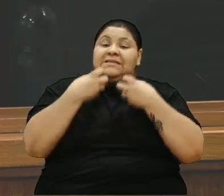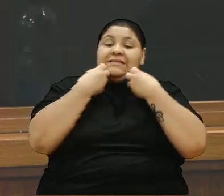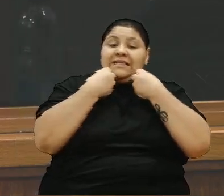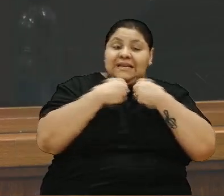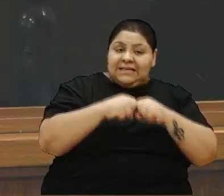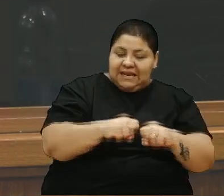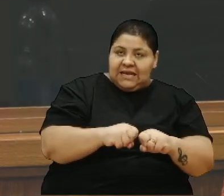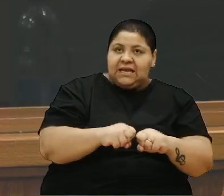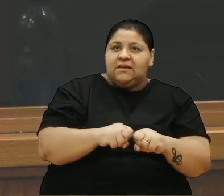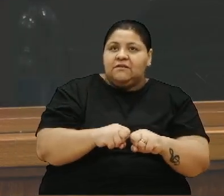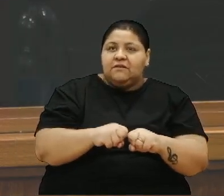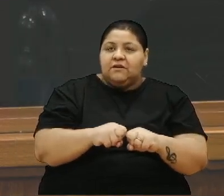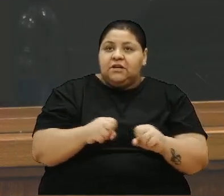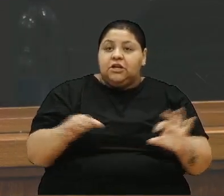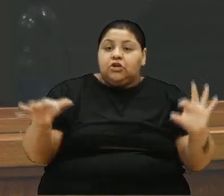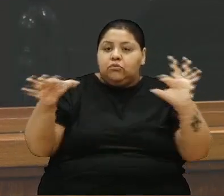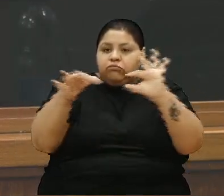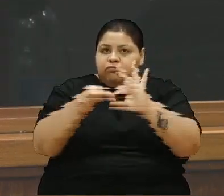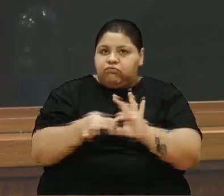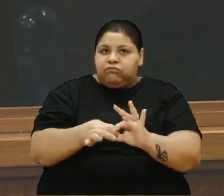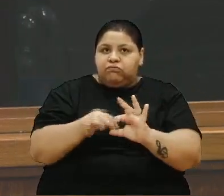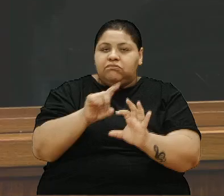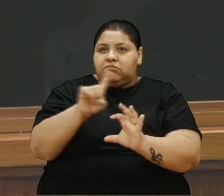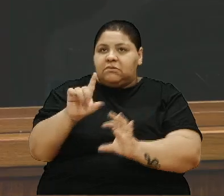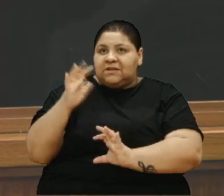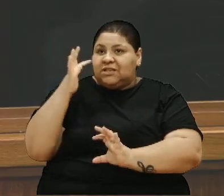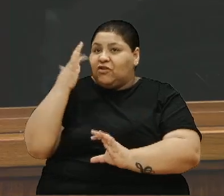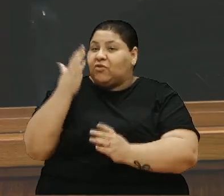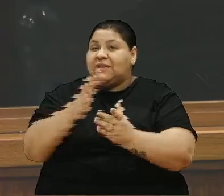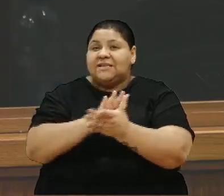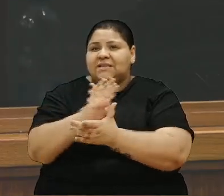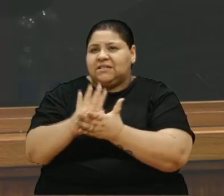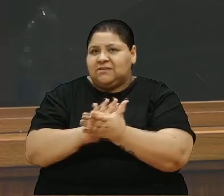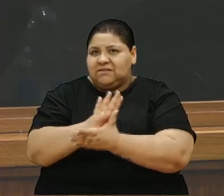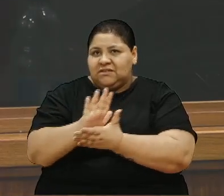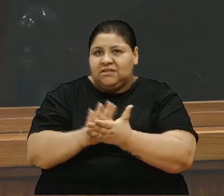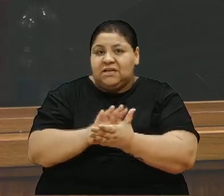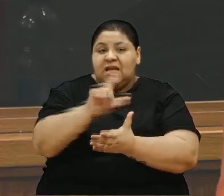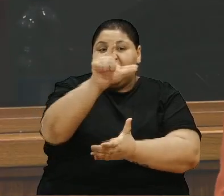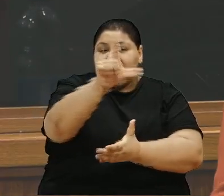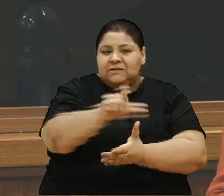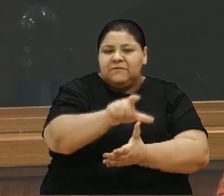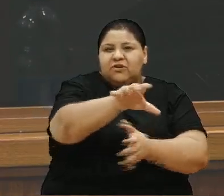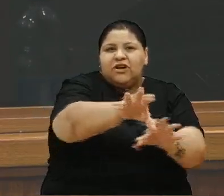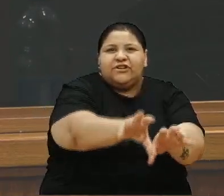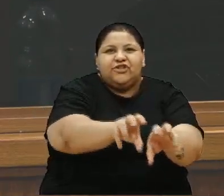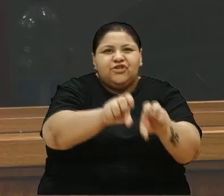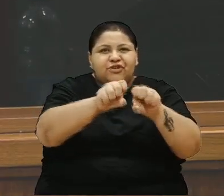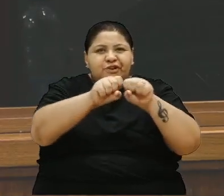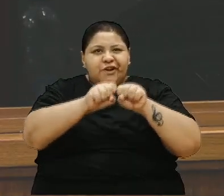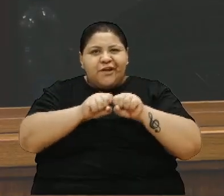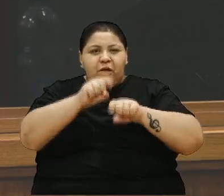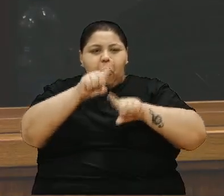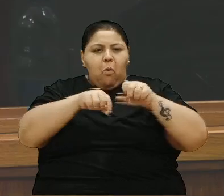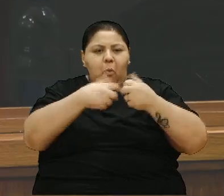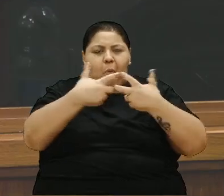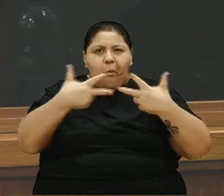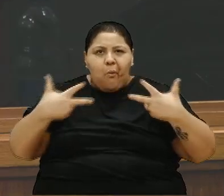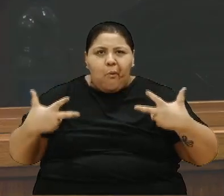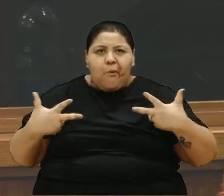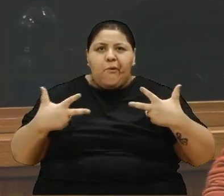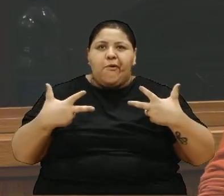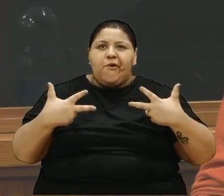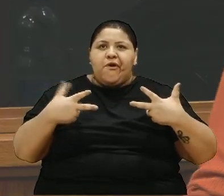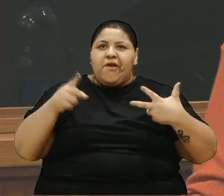intersecretarias, não vai acontecer nada. Tirar essas pessoas da rua, tirar os pertences, ser só